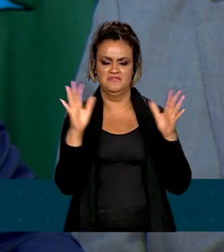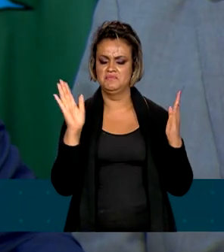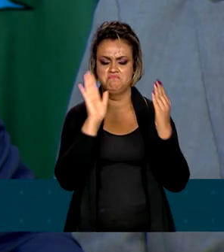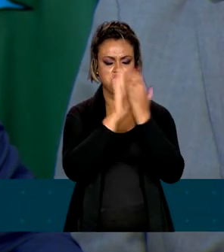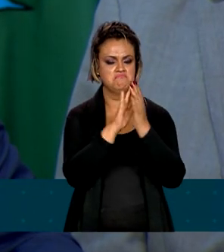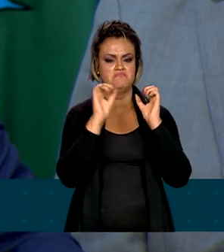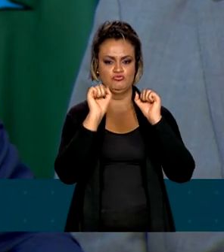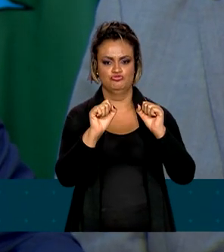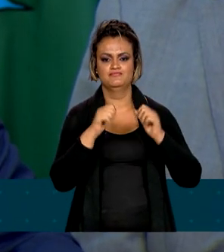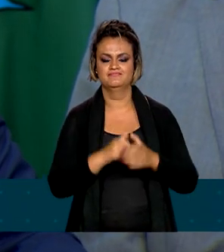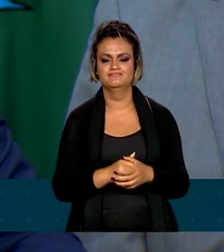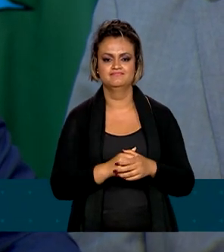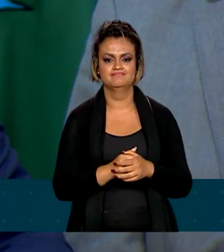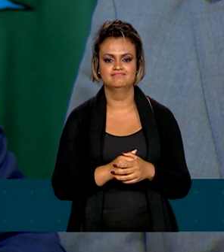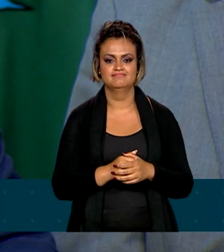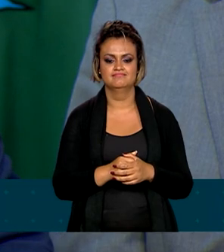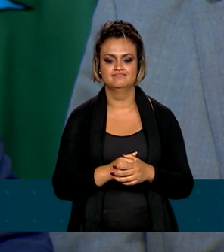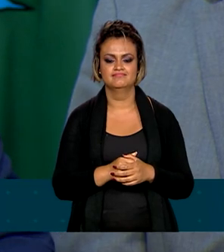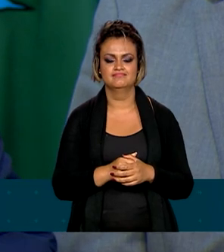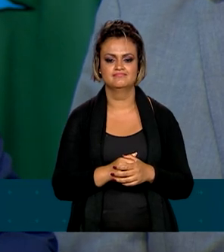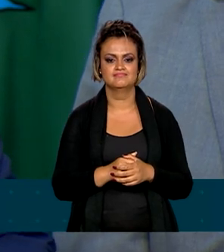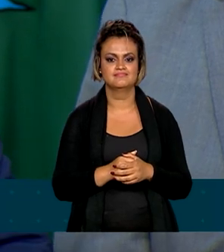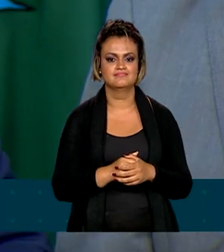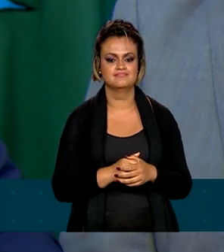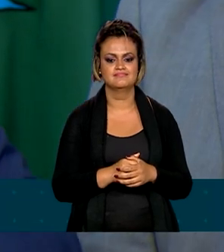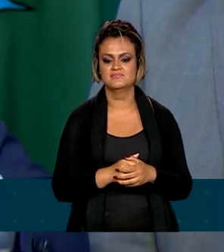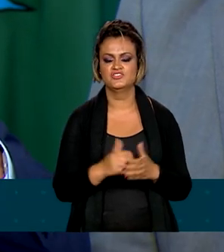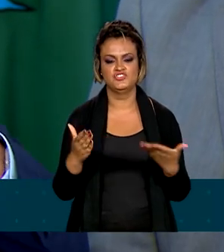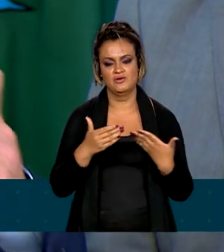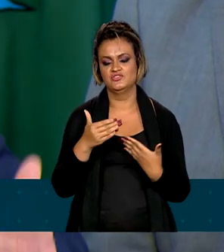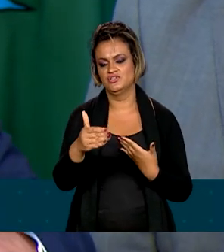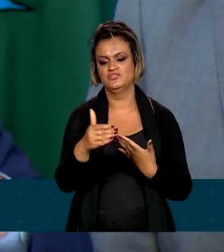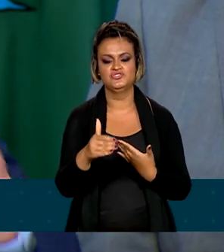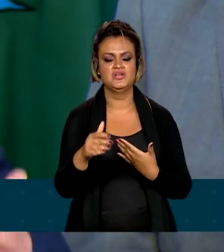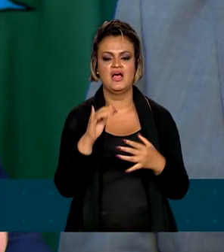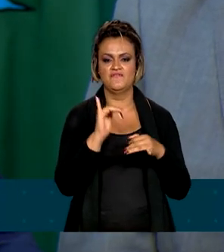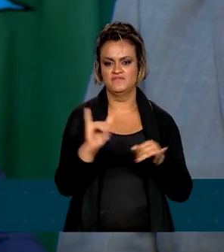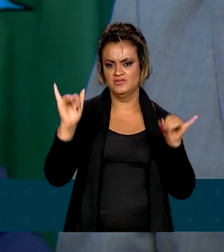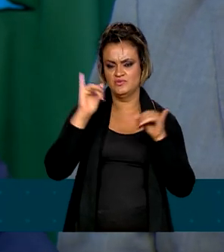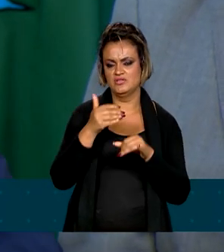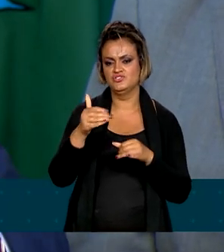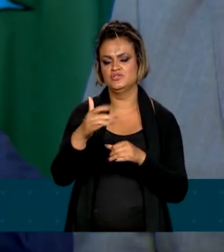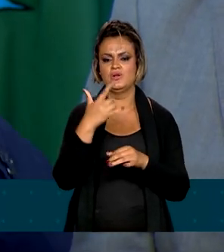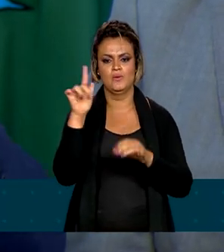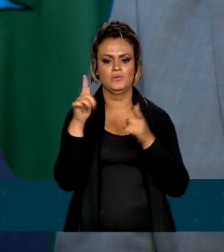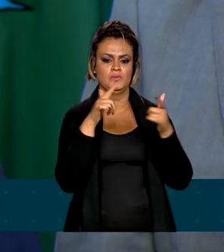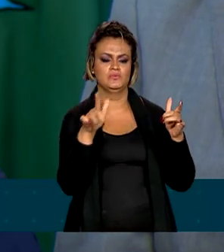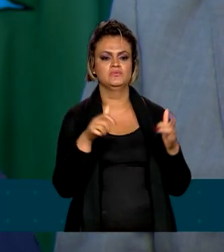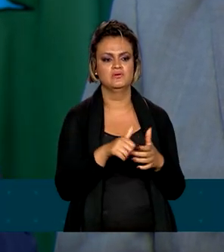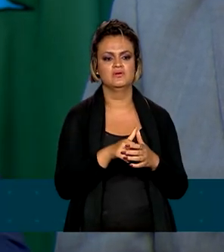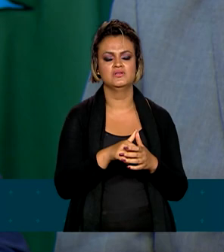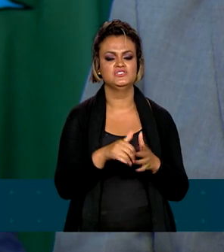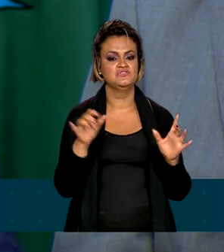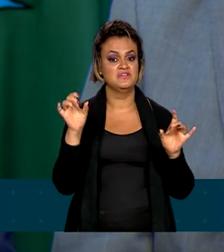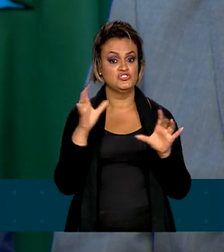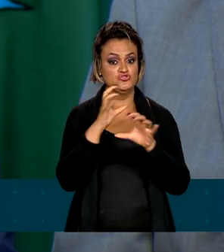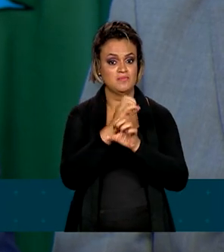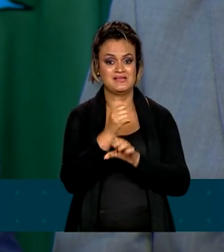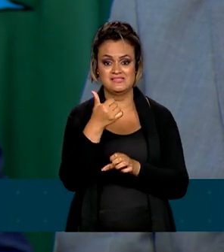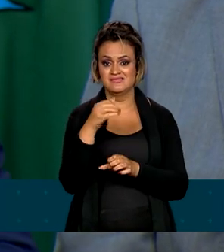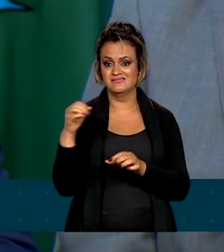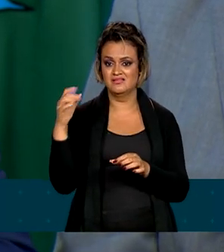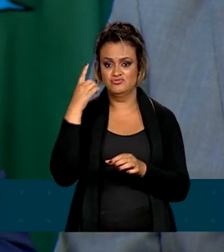de vocês. Tá? A partir de agora, nós vamos ter mais anúncios de muita coisa, nós vamos completar 100